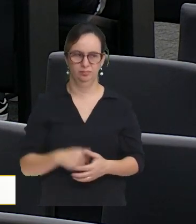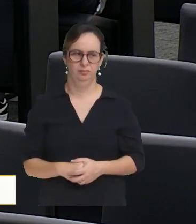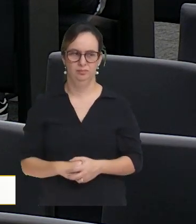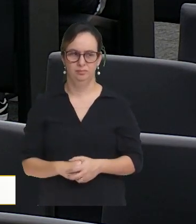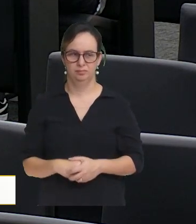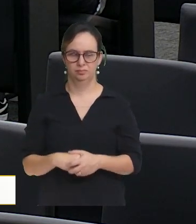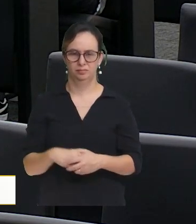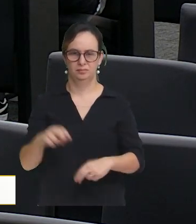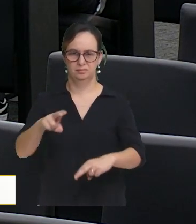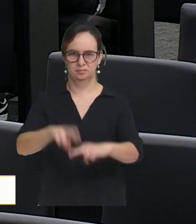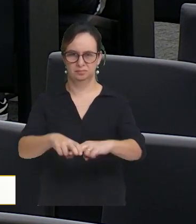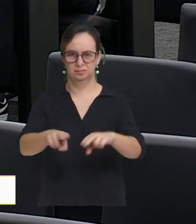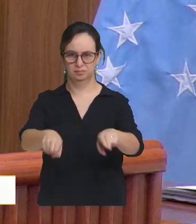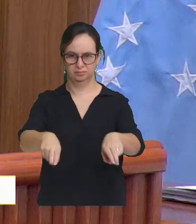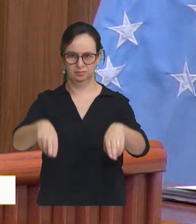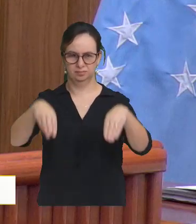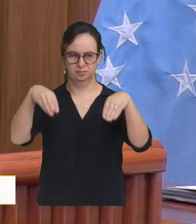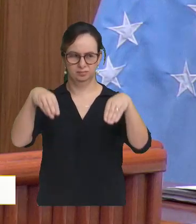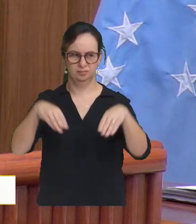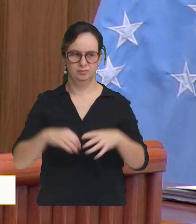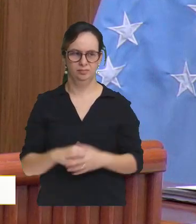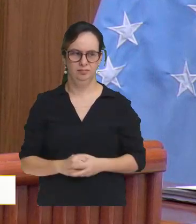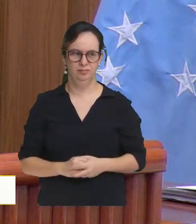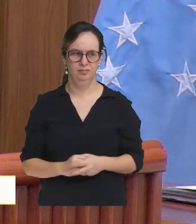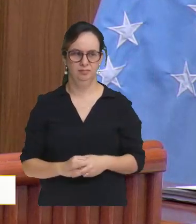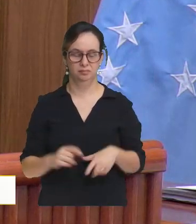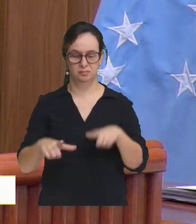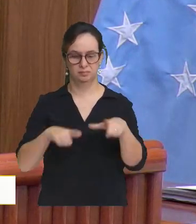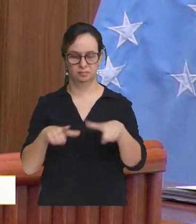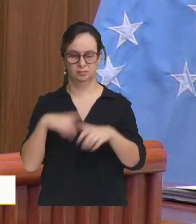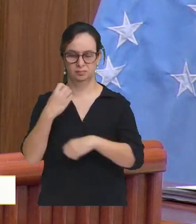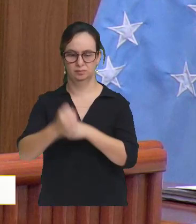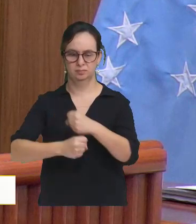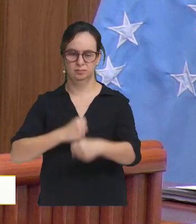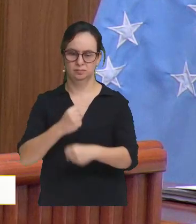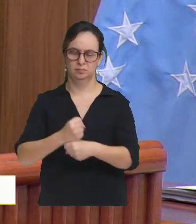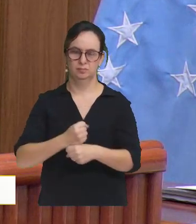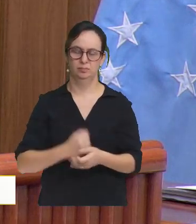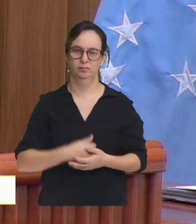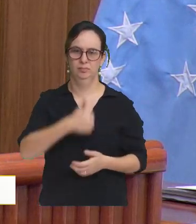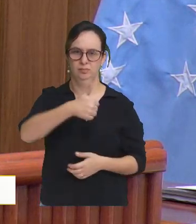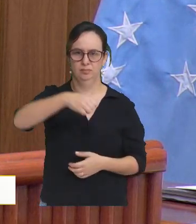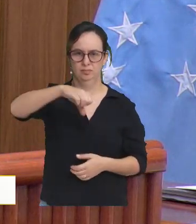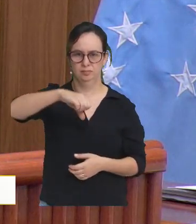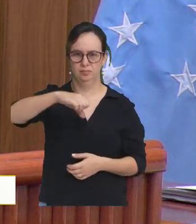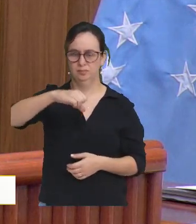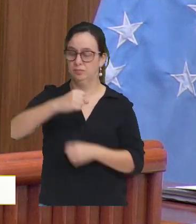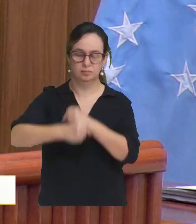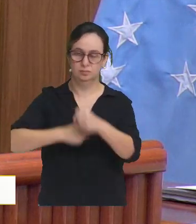Atuou em seu consultório até o ano de 2020, ano do seu falecimento.